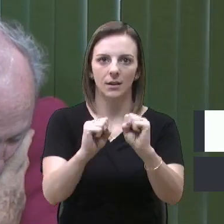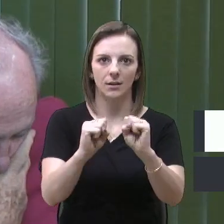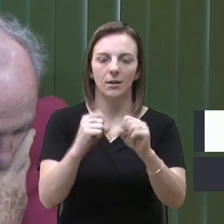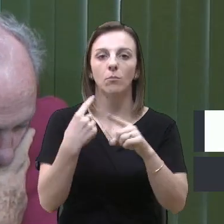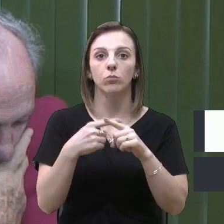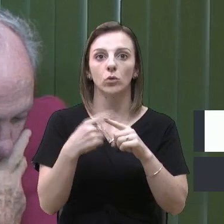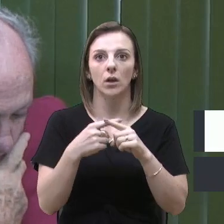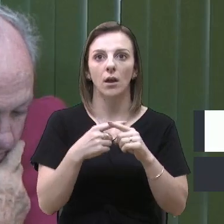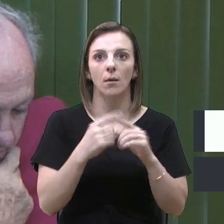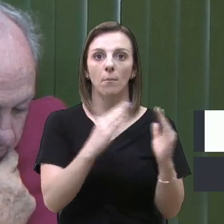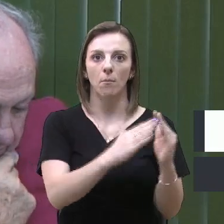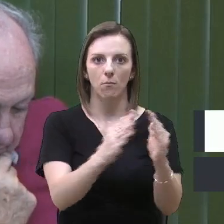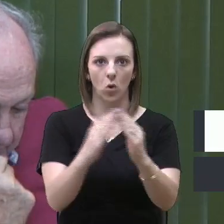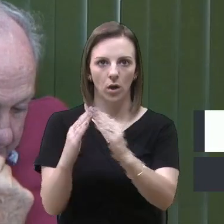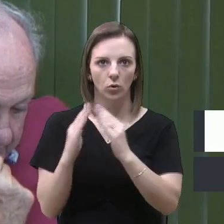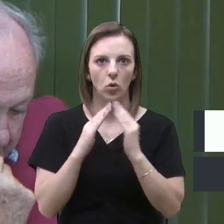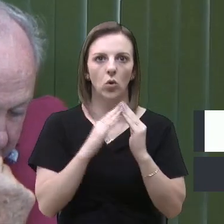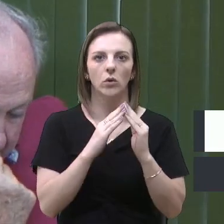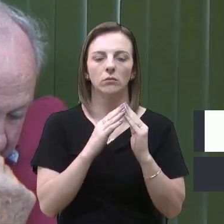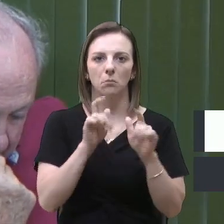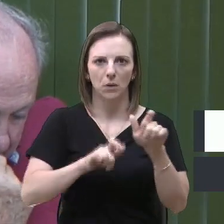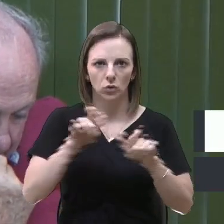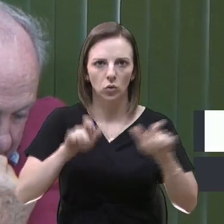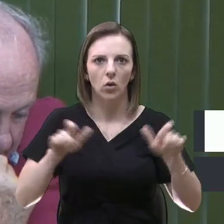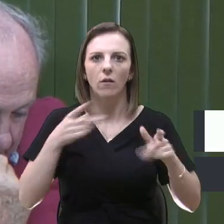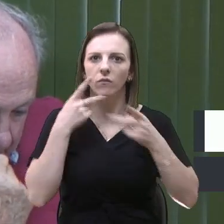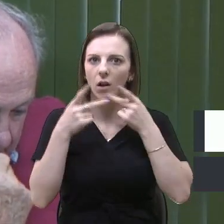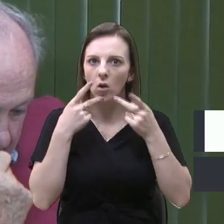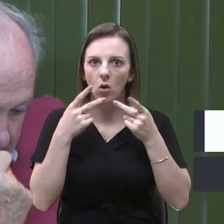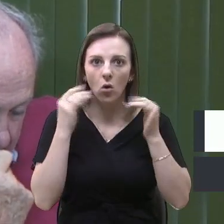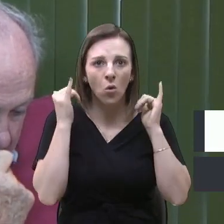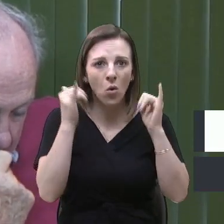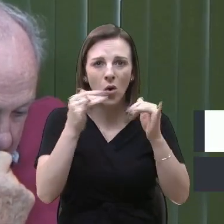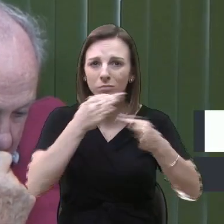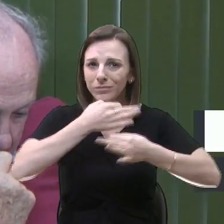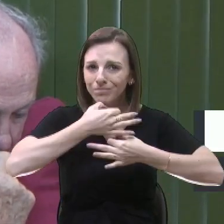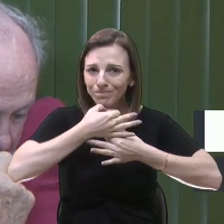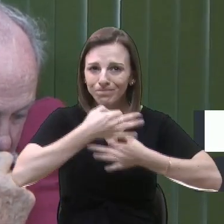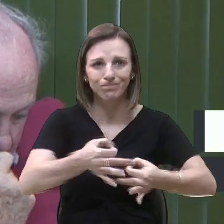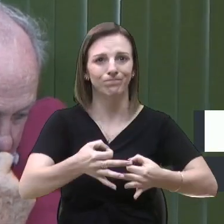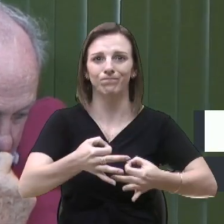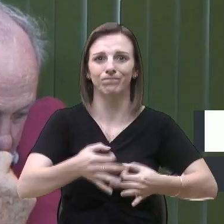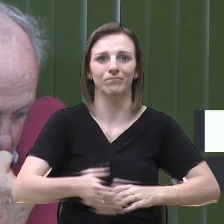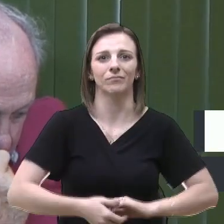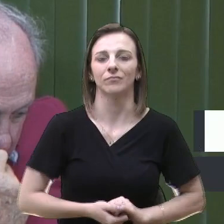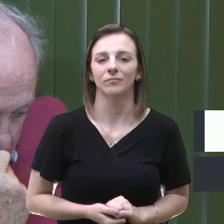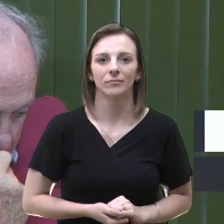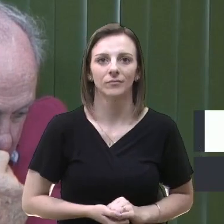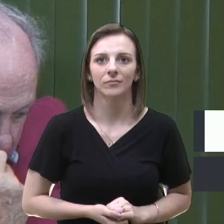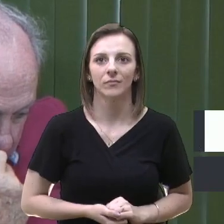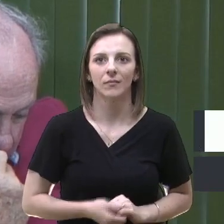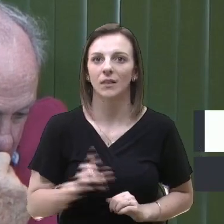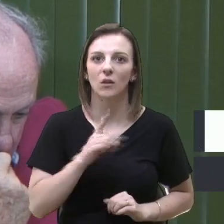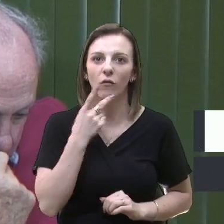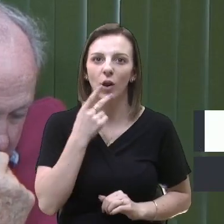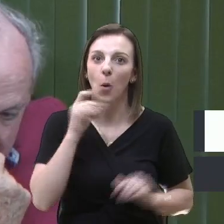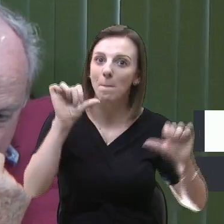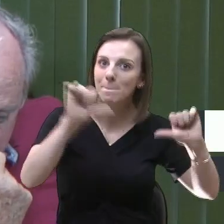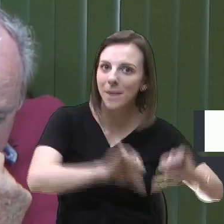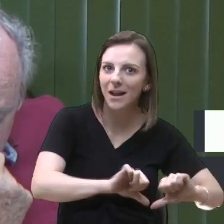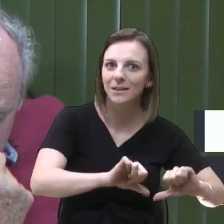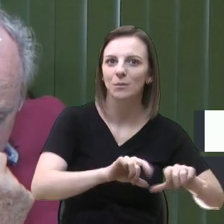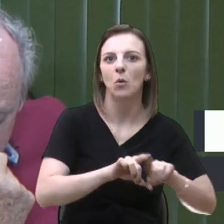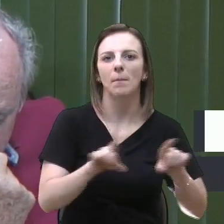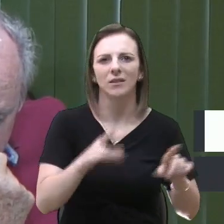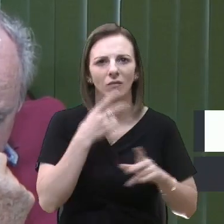se manifestaram. E falaram isso, que o transporte estava ruim. Ruim. Não disseram que estava péssimo, mas tem algumas